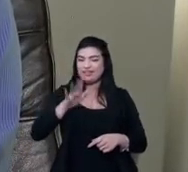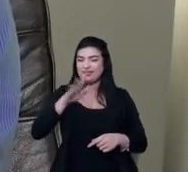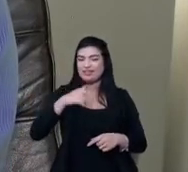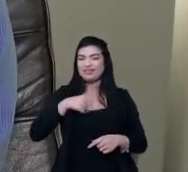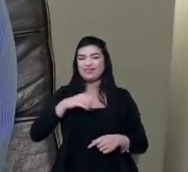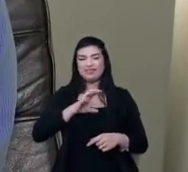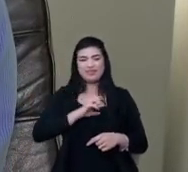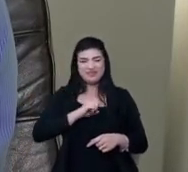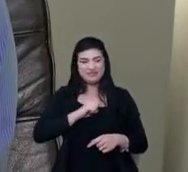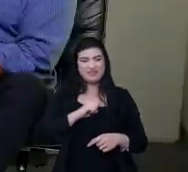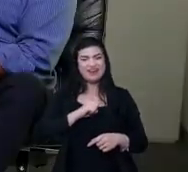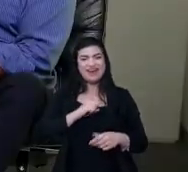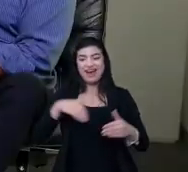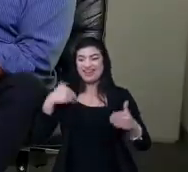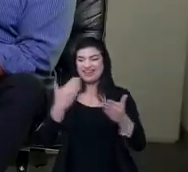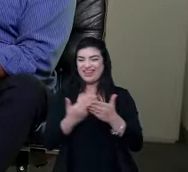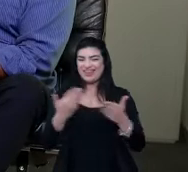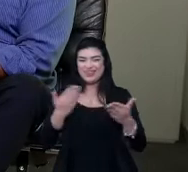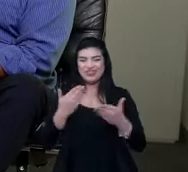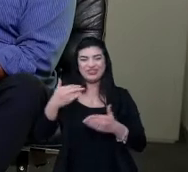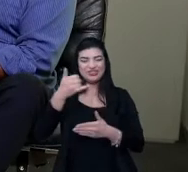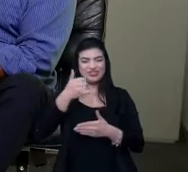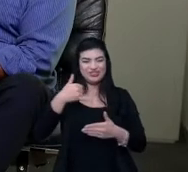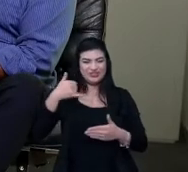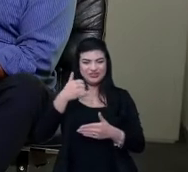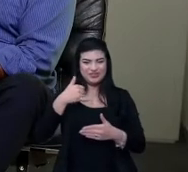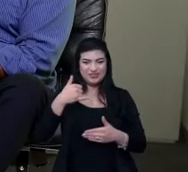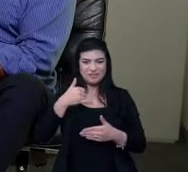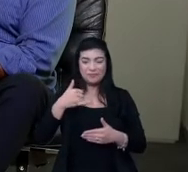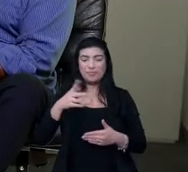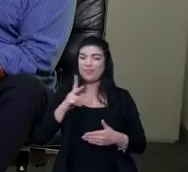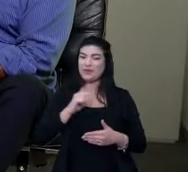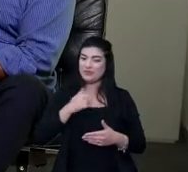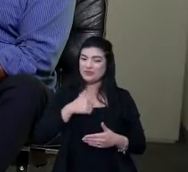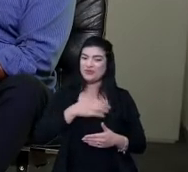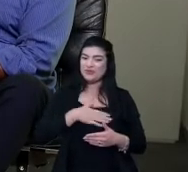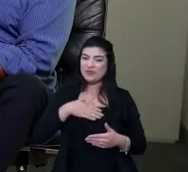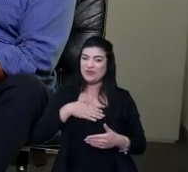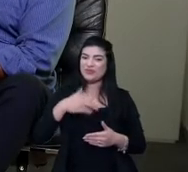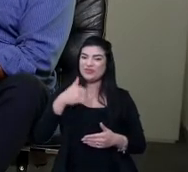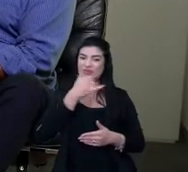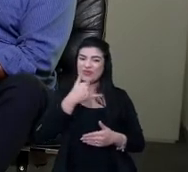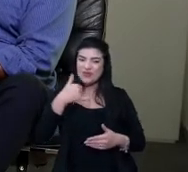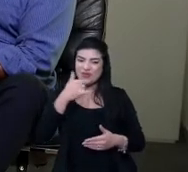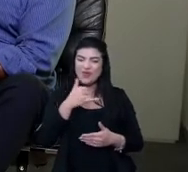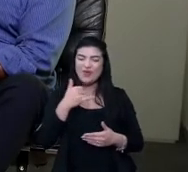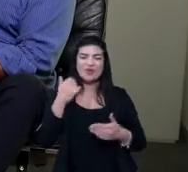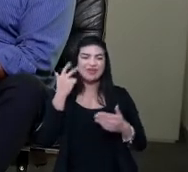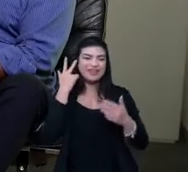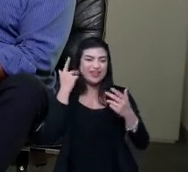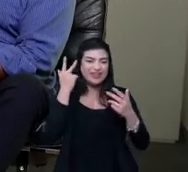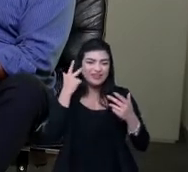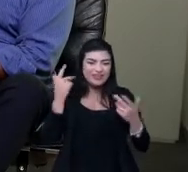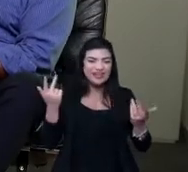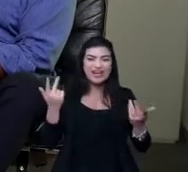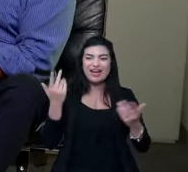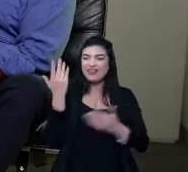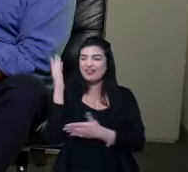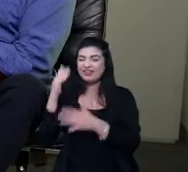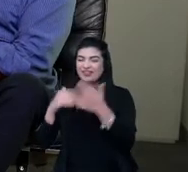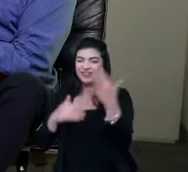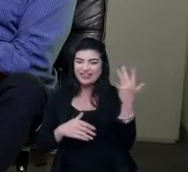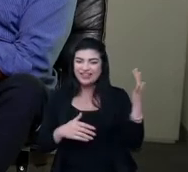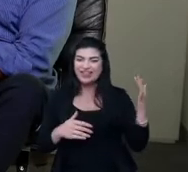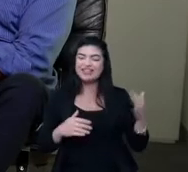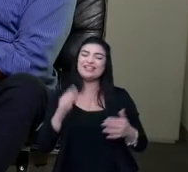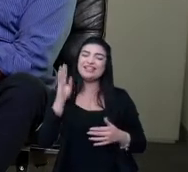até então. Mas isso é fenomenal, partir da tinta óleo para o natural, para a natureza, descobri, né? Mesclando. Né? Isso